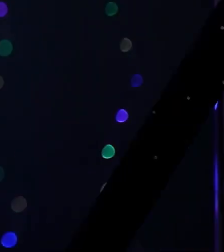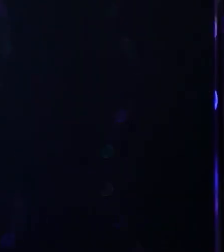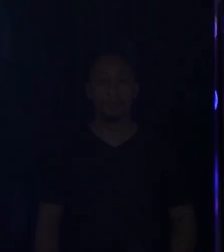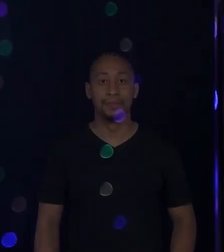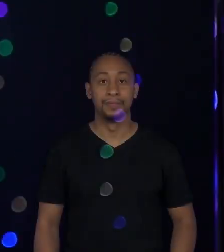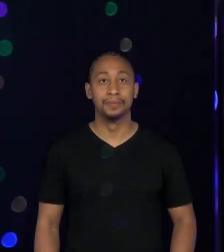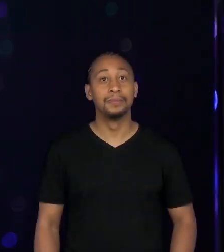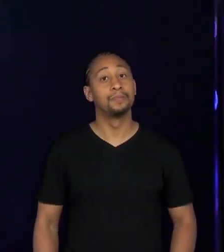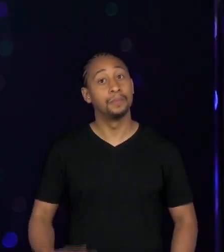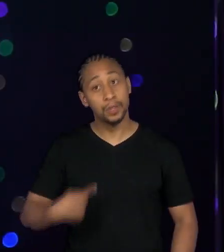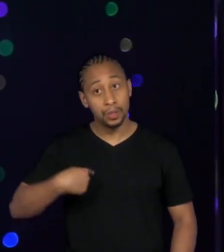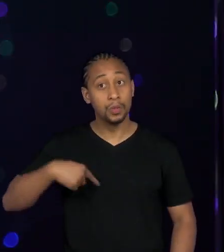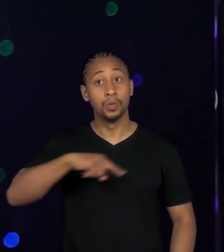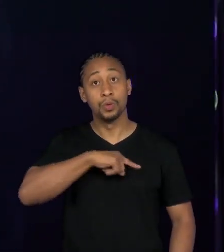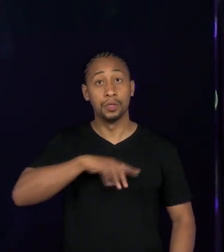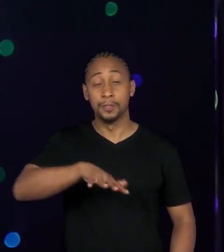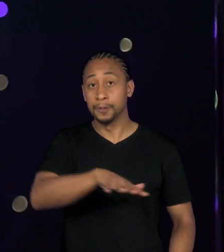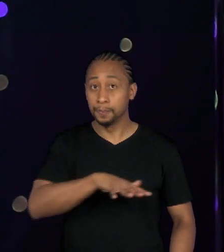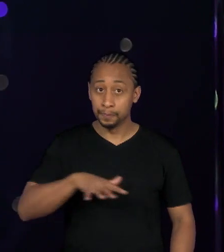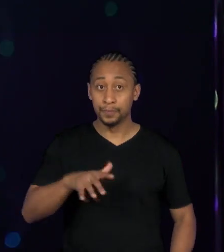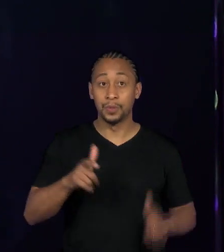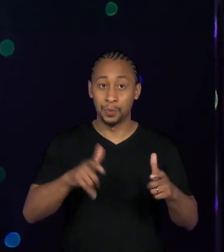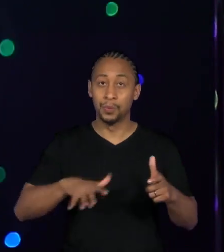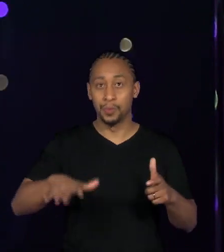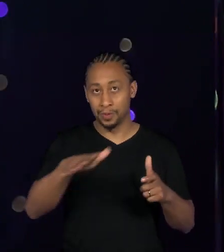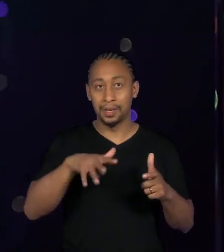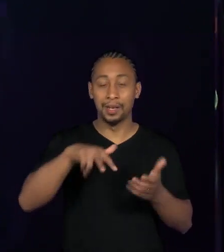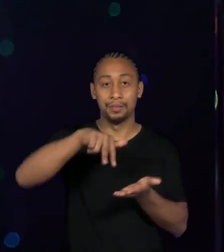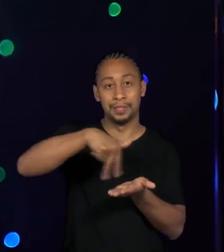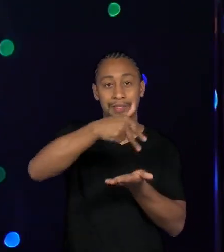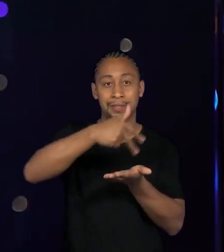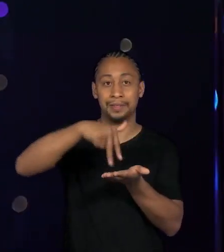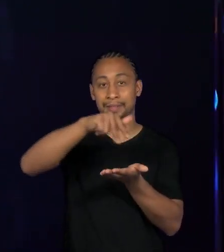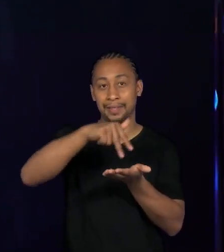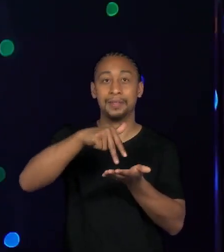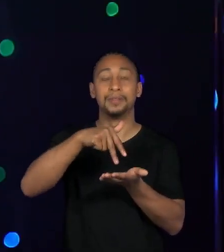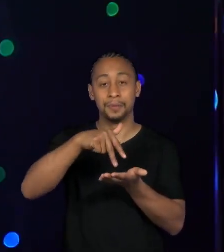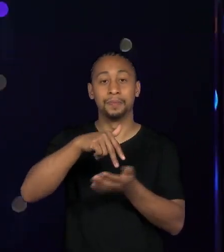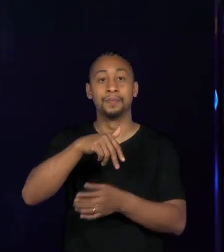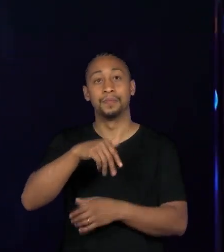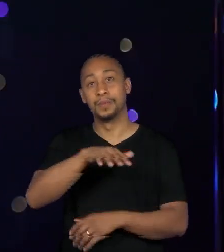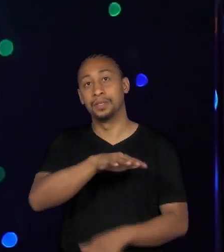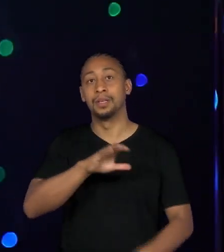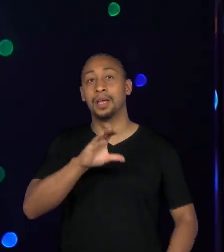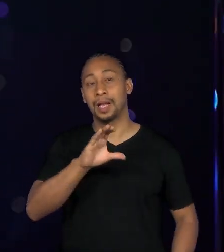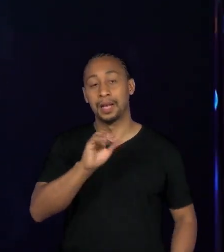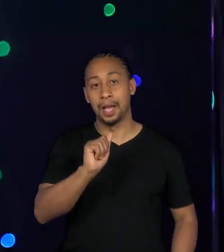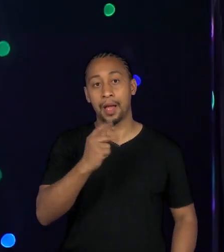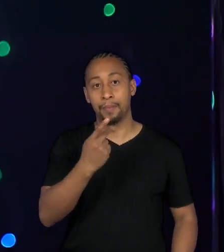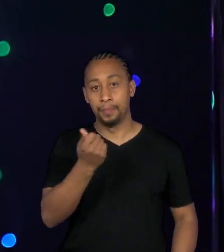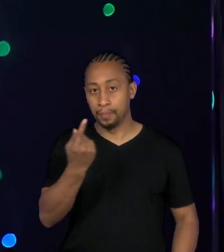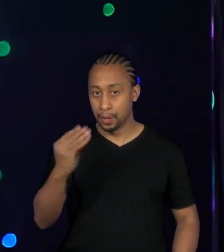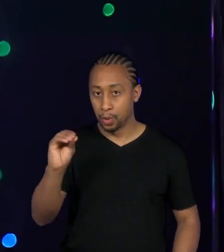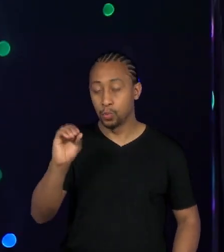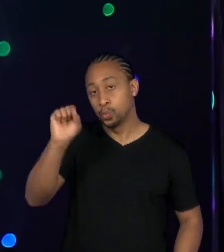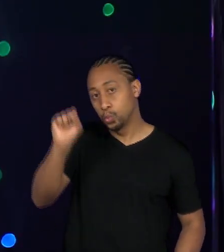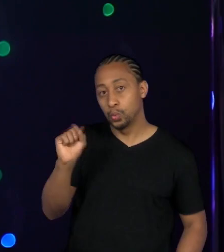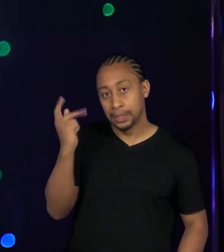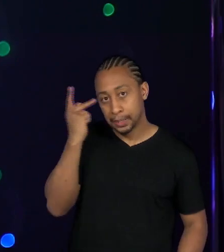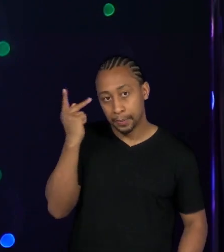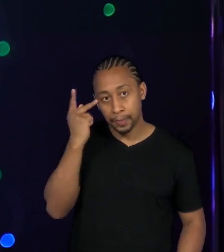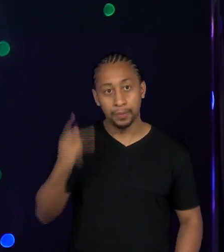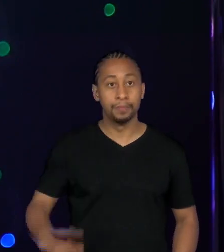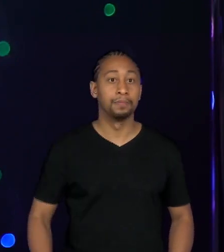Nós estamos no estúdio da Ozone Hills, aqui no Capão Redondo. Zona Sul. Zona Sul de São Paulo. Com o objetivo